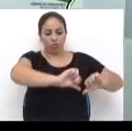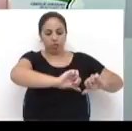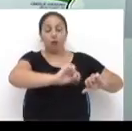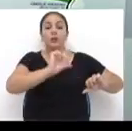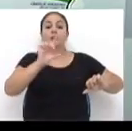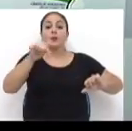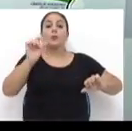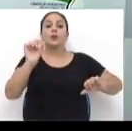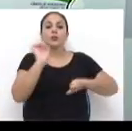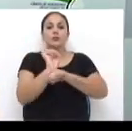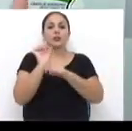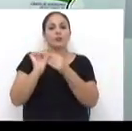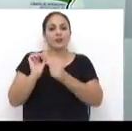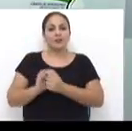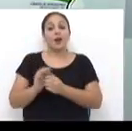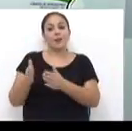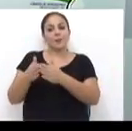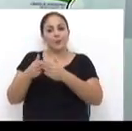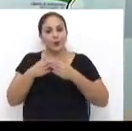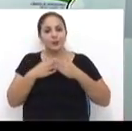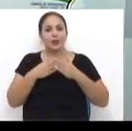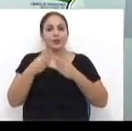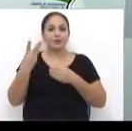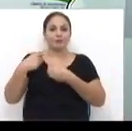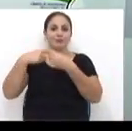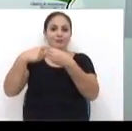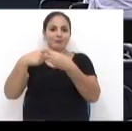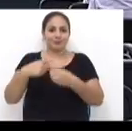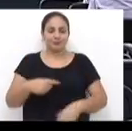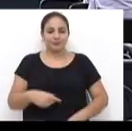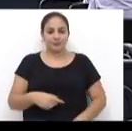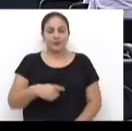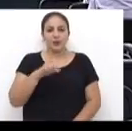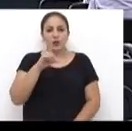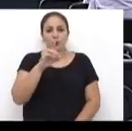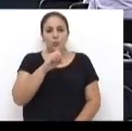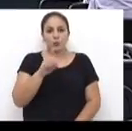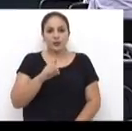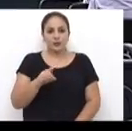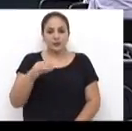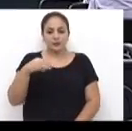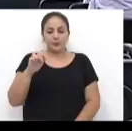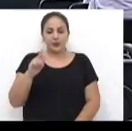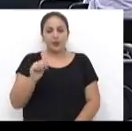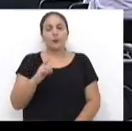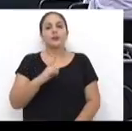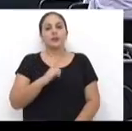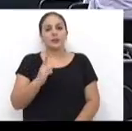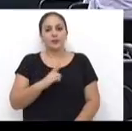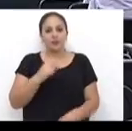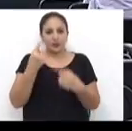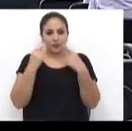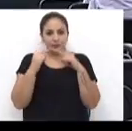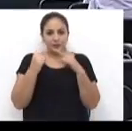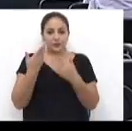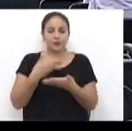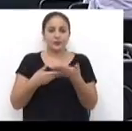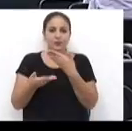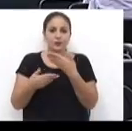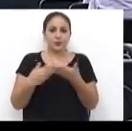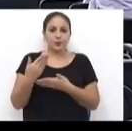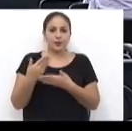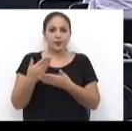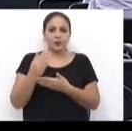e depois defende a tal da terceirização. Luiz Miguel Chais é outro vereador que recebeu